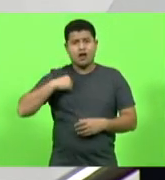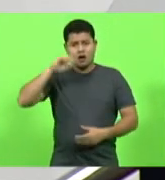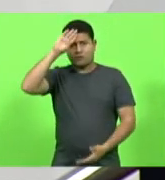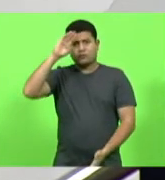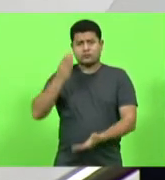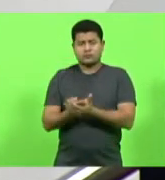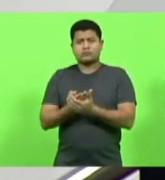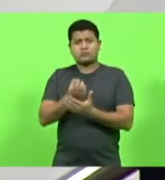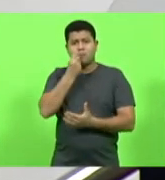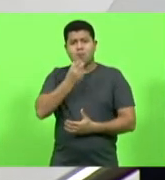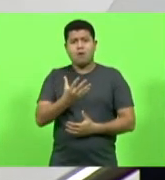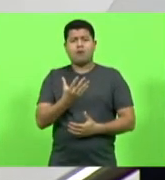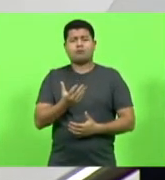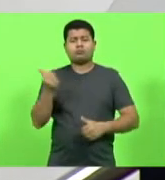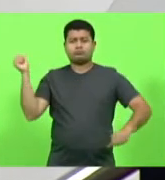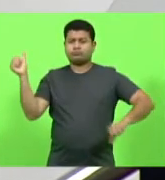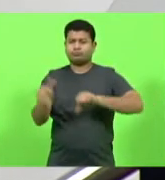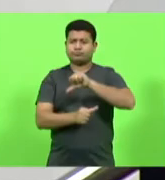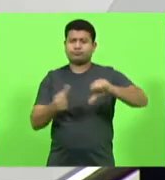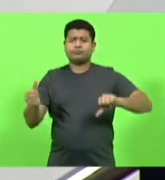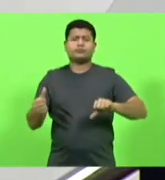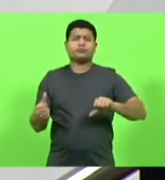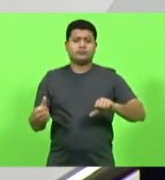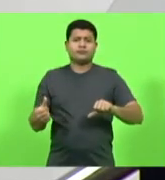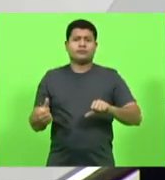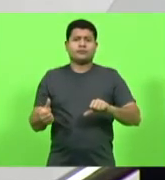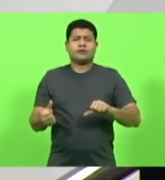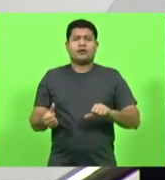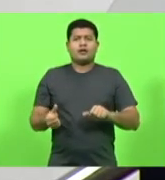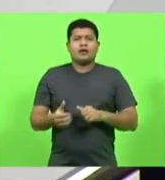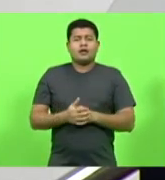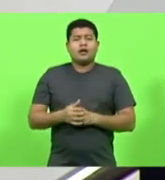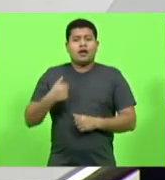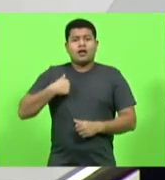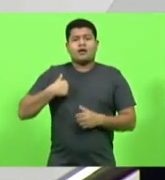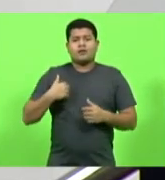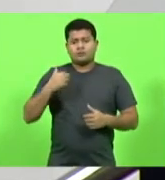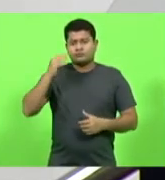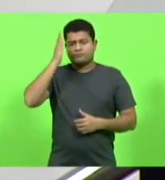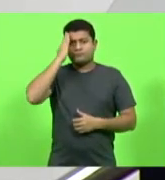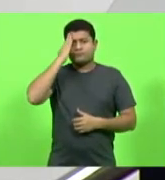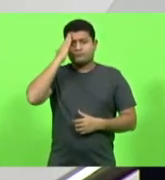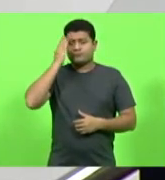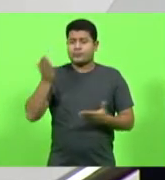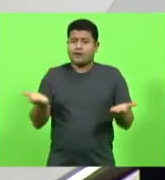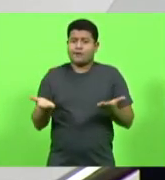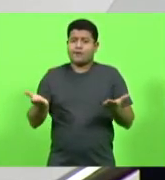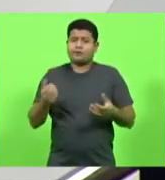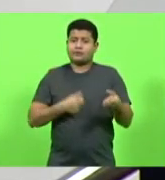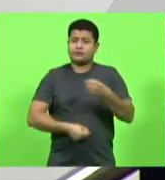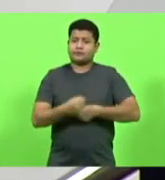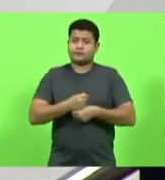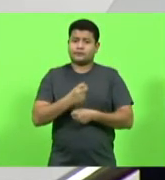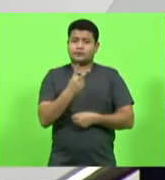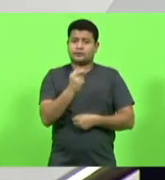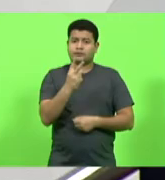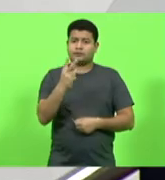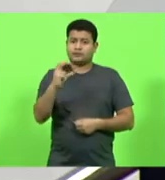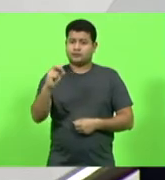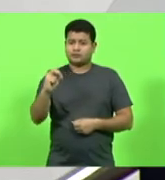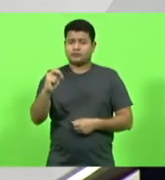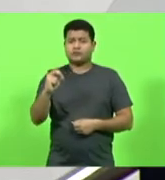para o Brasil essa mudança. Eu sei que esse ano foi um ano de pandemia,